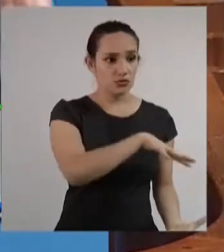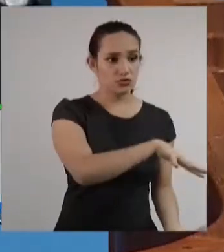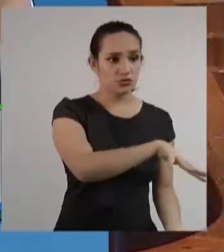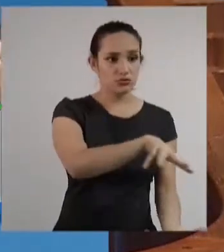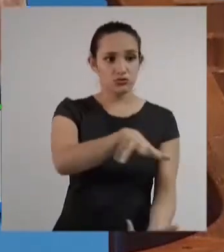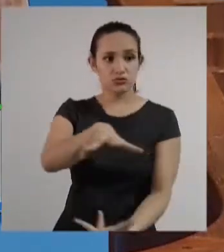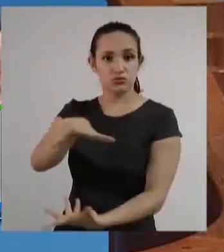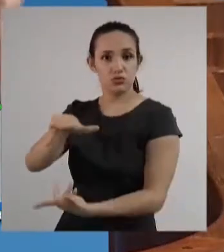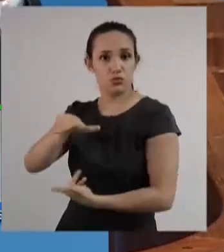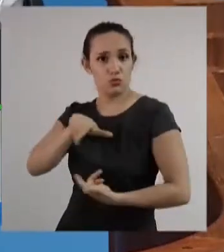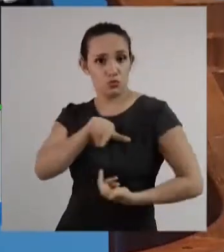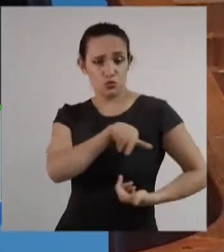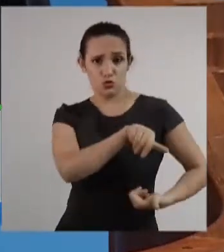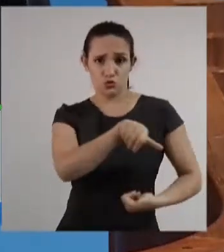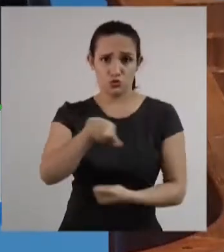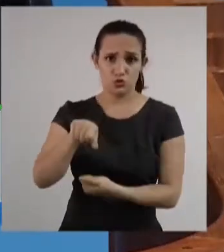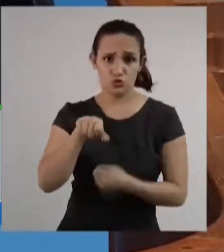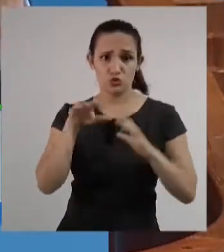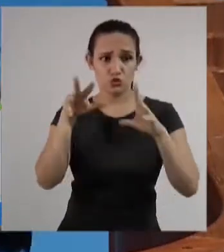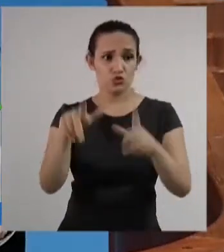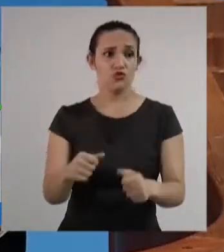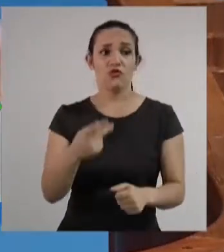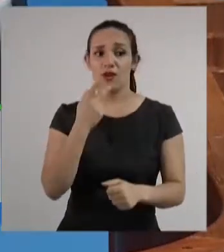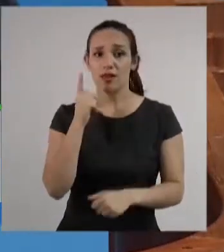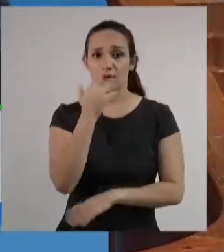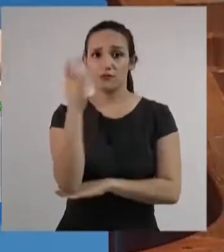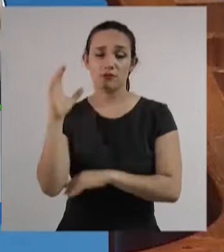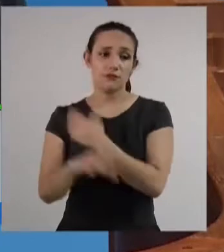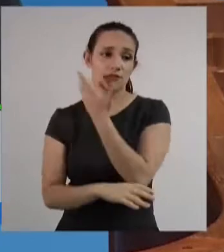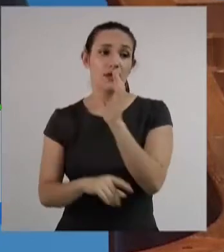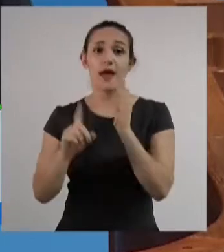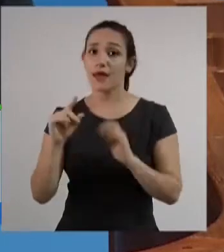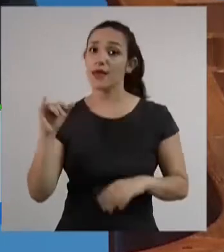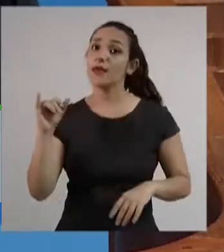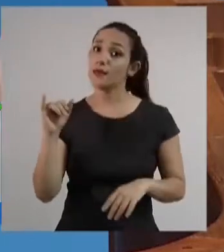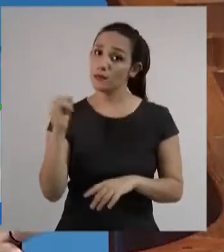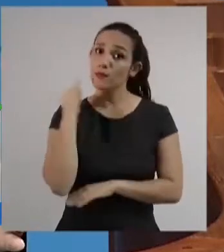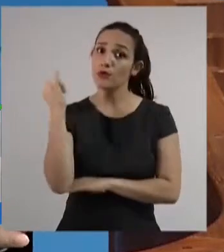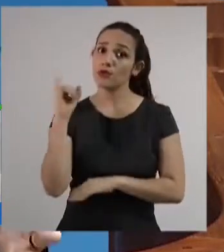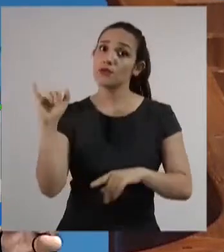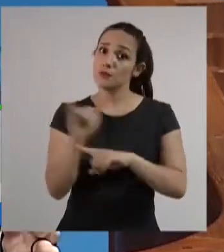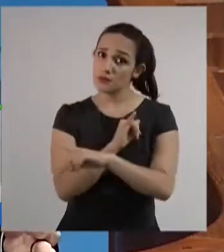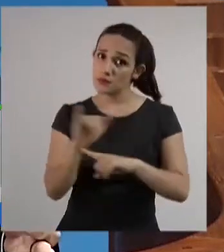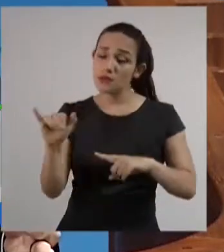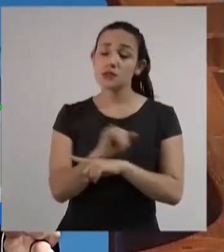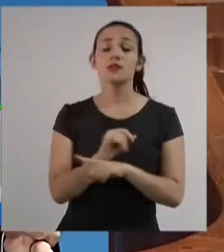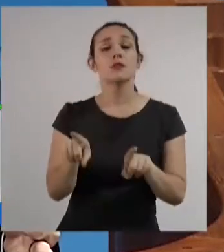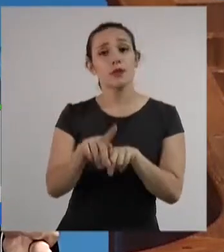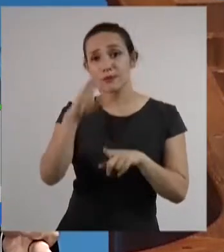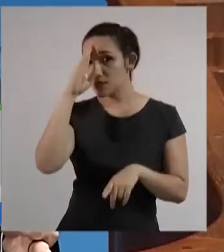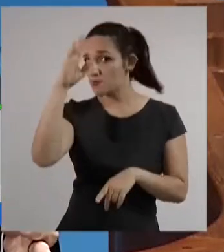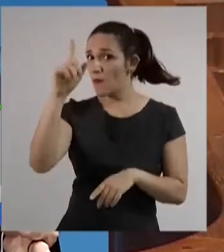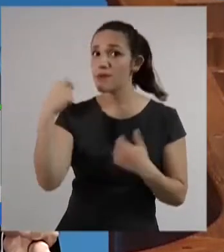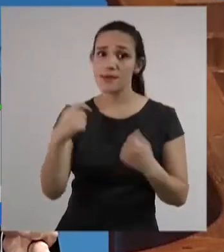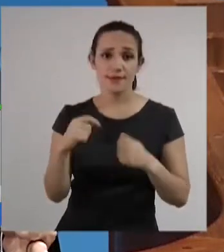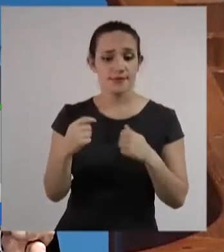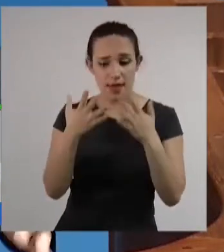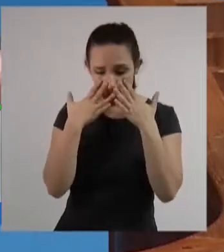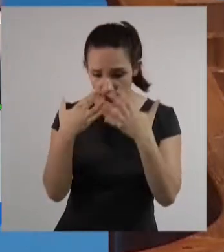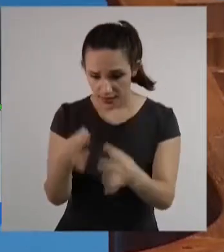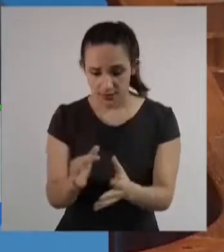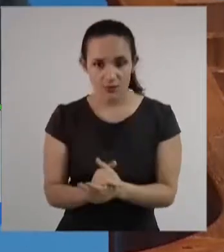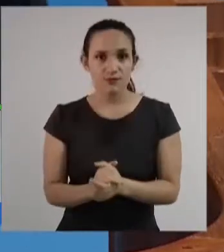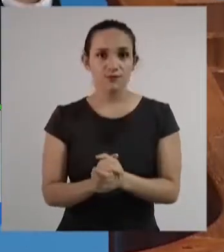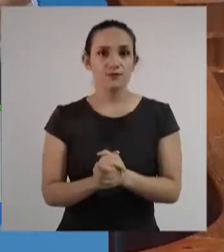discute a pauta do meio ambiente como estratégica e prioritária. O